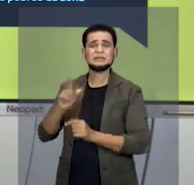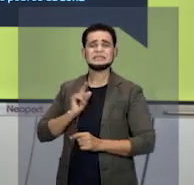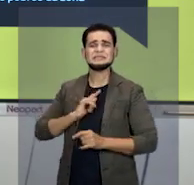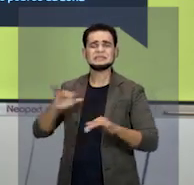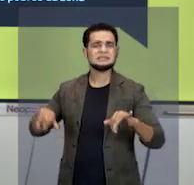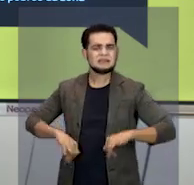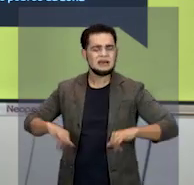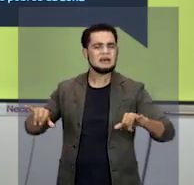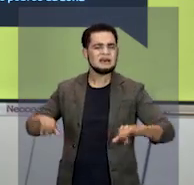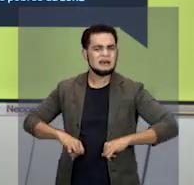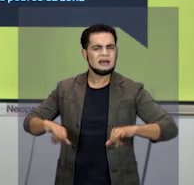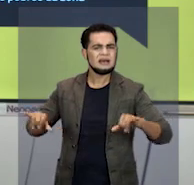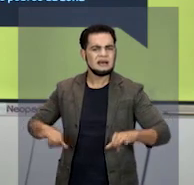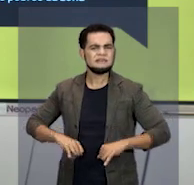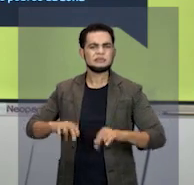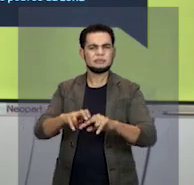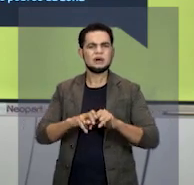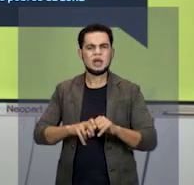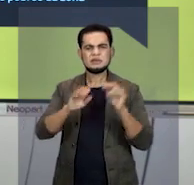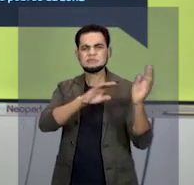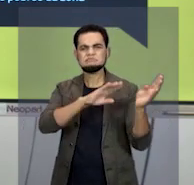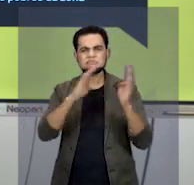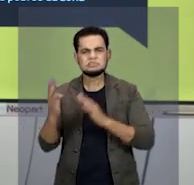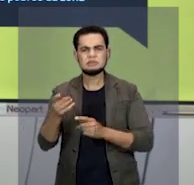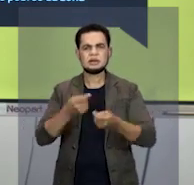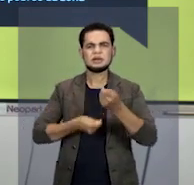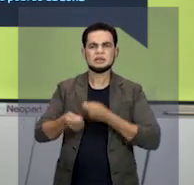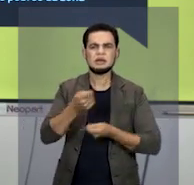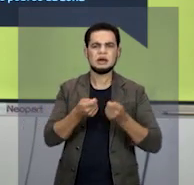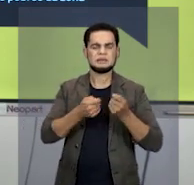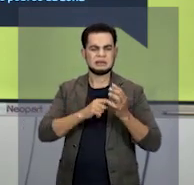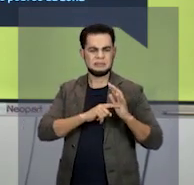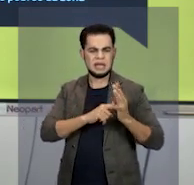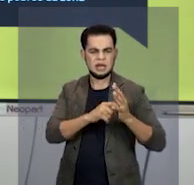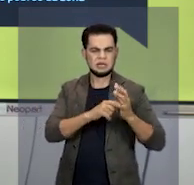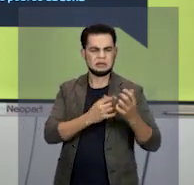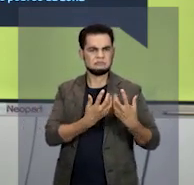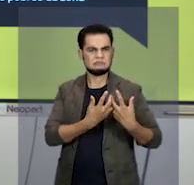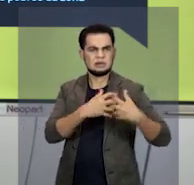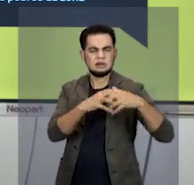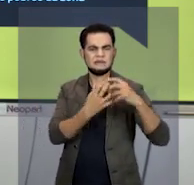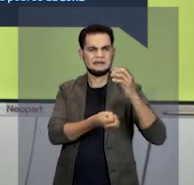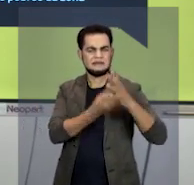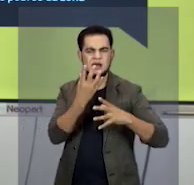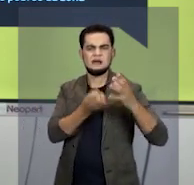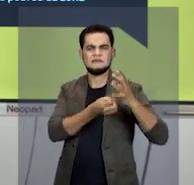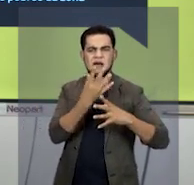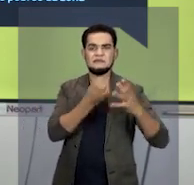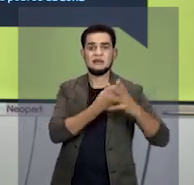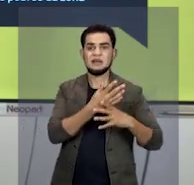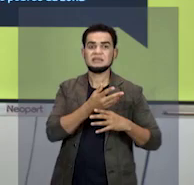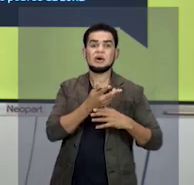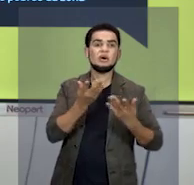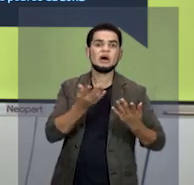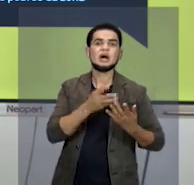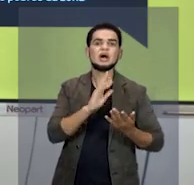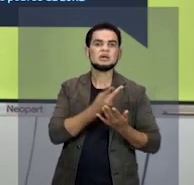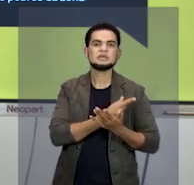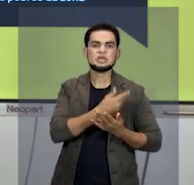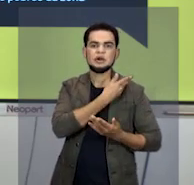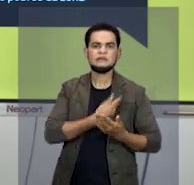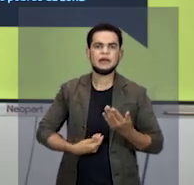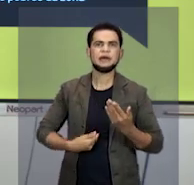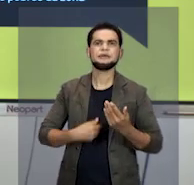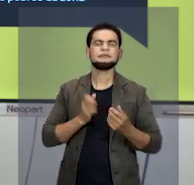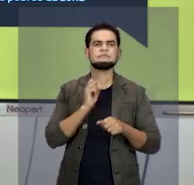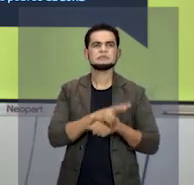por esses ciclos econômicos, por essa mecanização do campo e automaticamente por esse abandono, né, de governos e governos ao longo